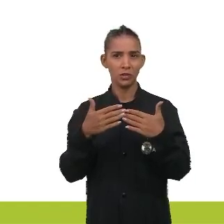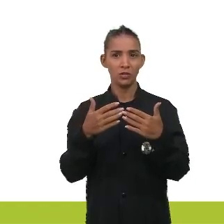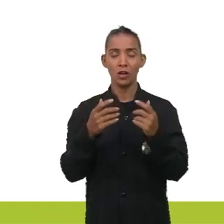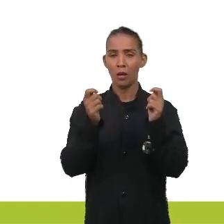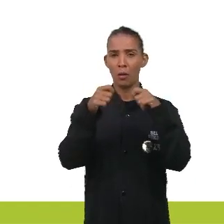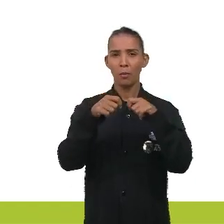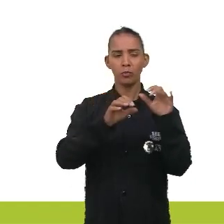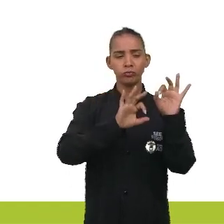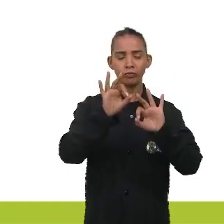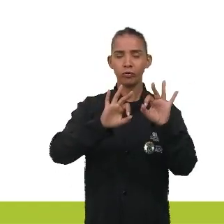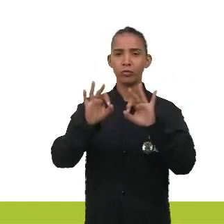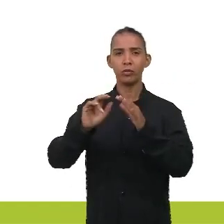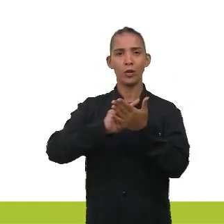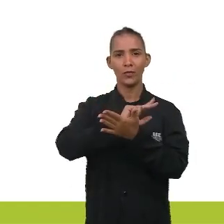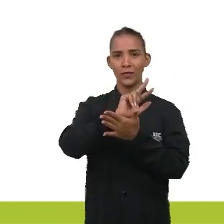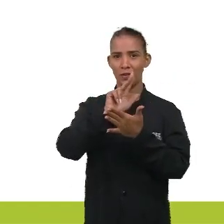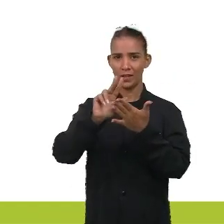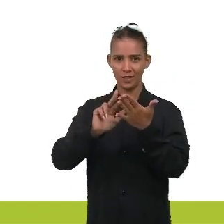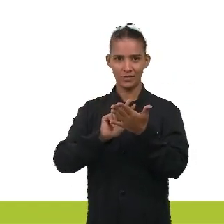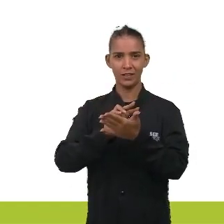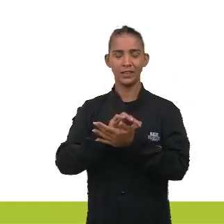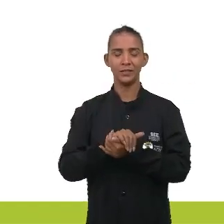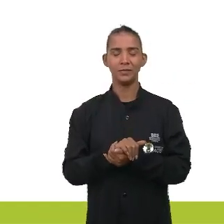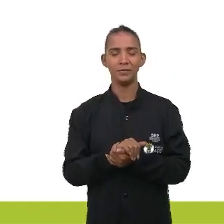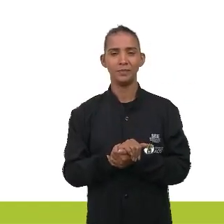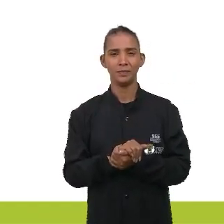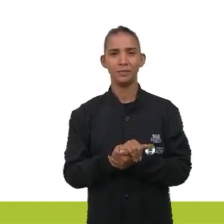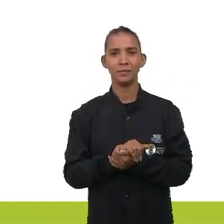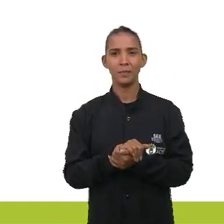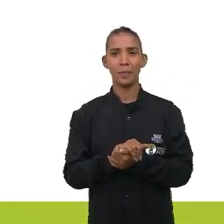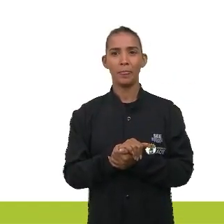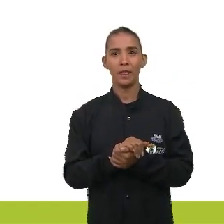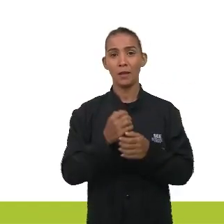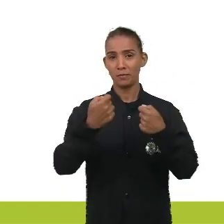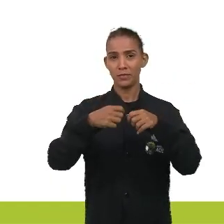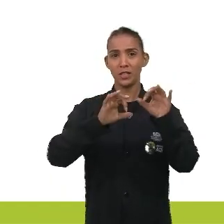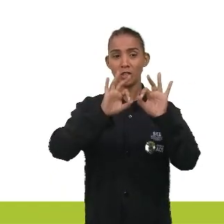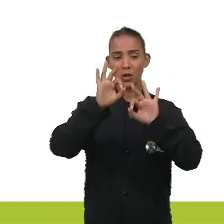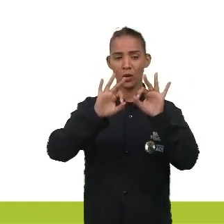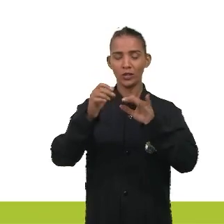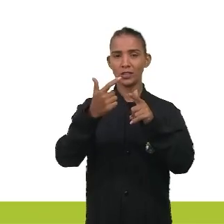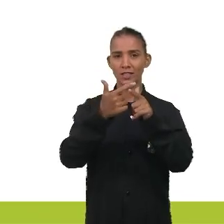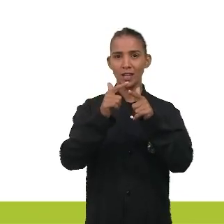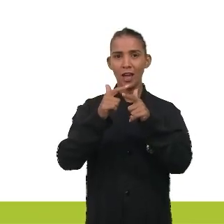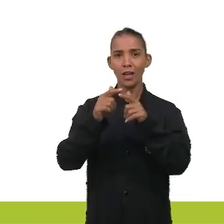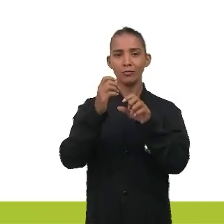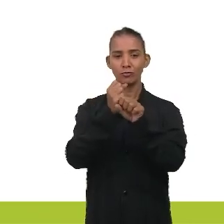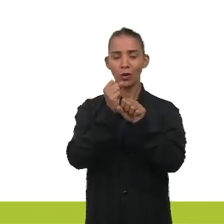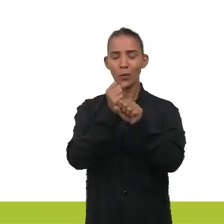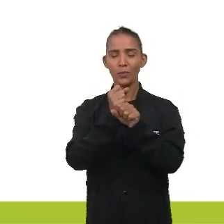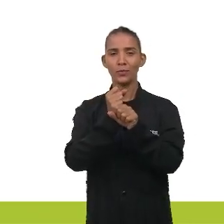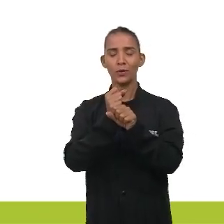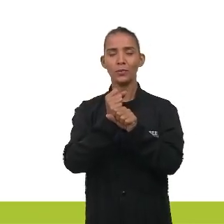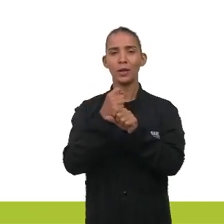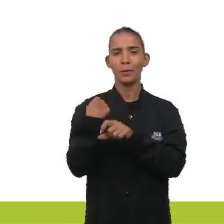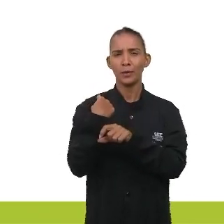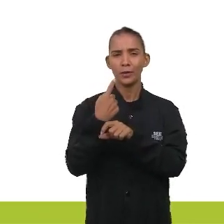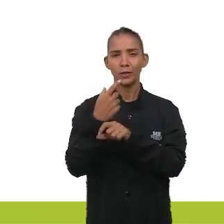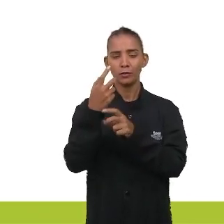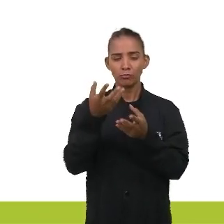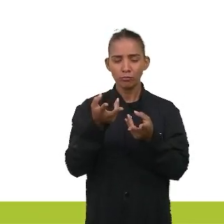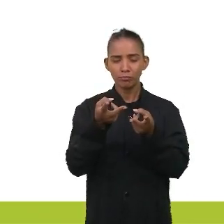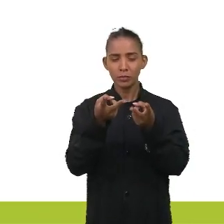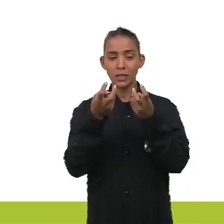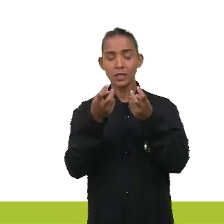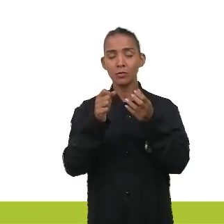pode organizar o seguinte problema para a gente tentar resolver através de permutação com repetição. Por